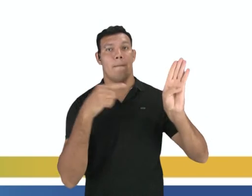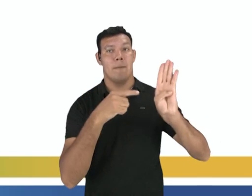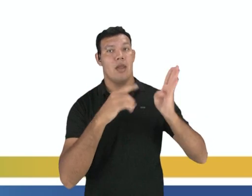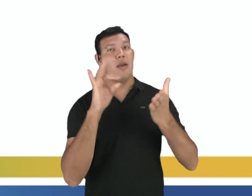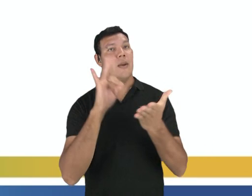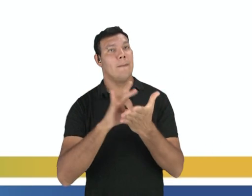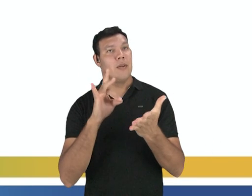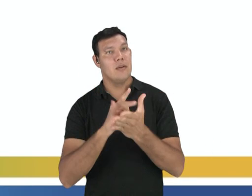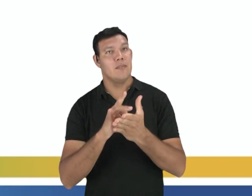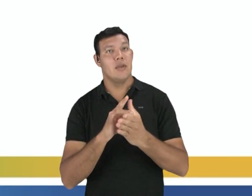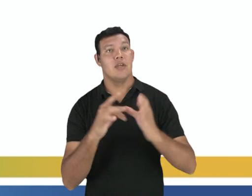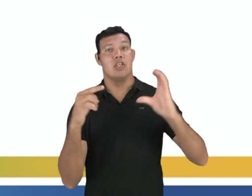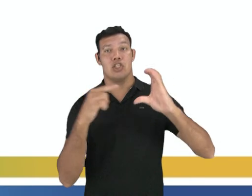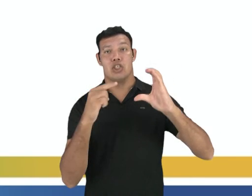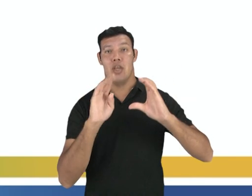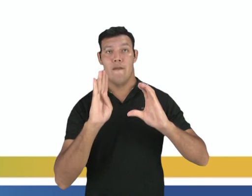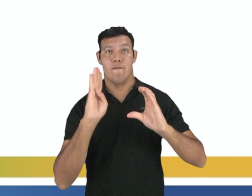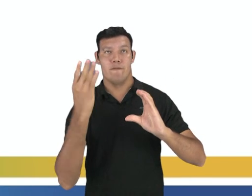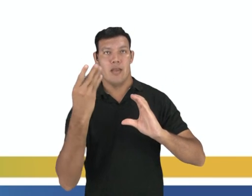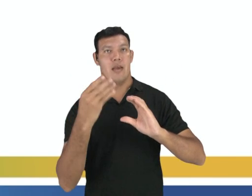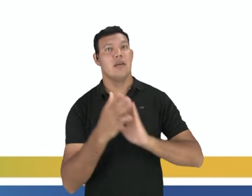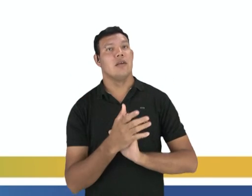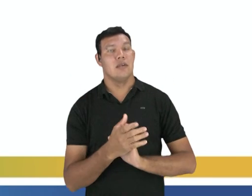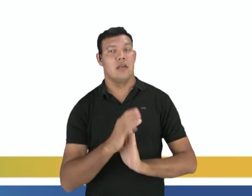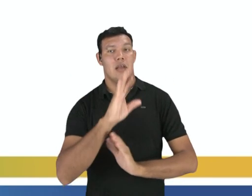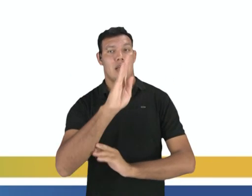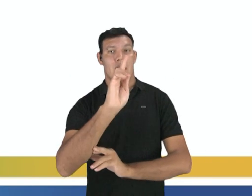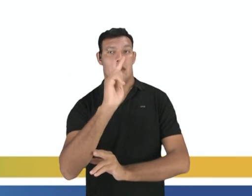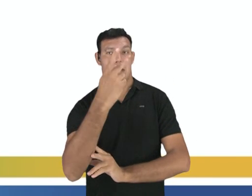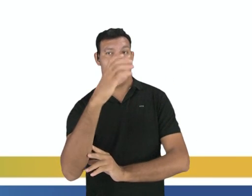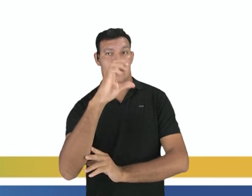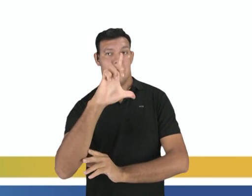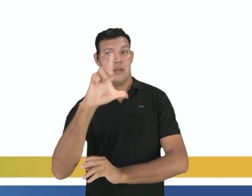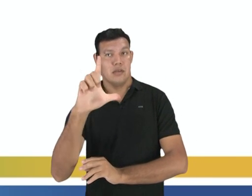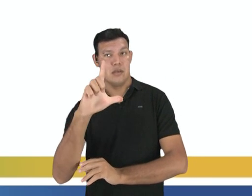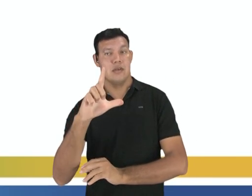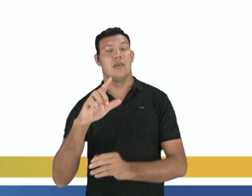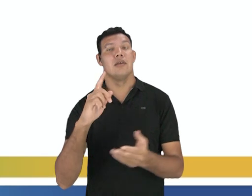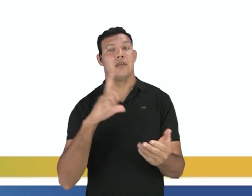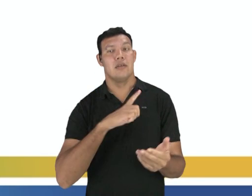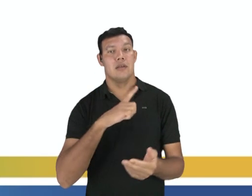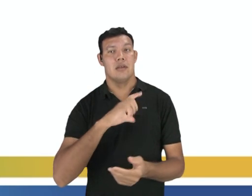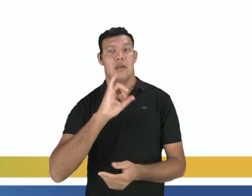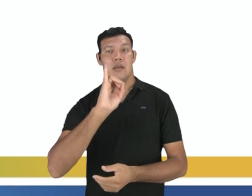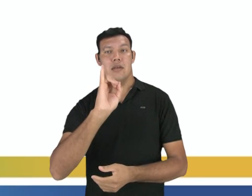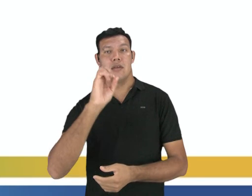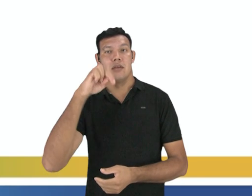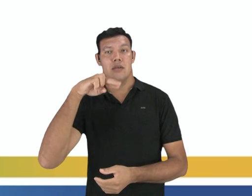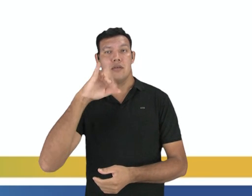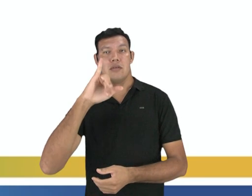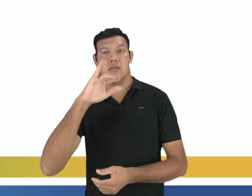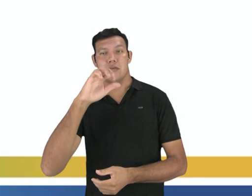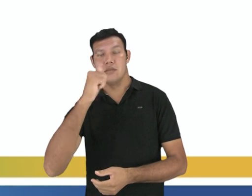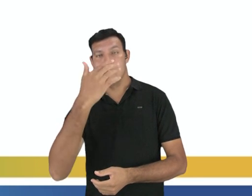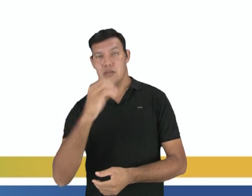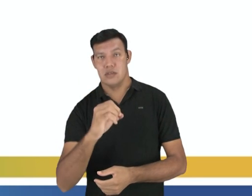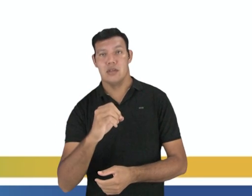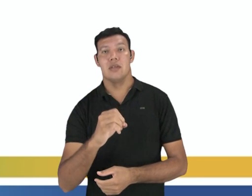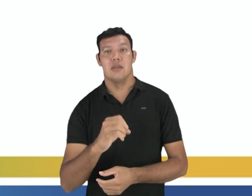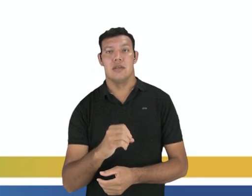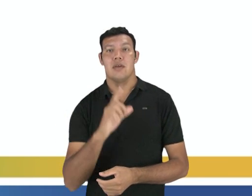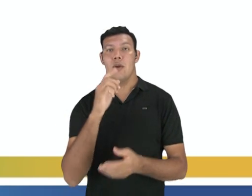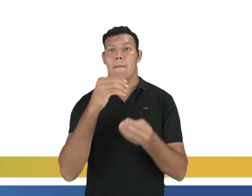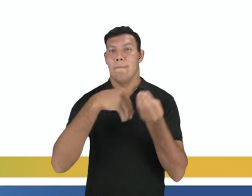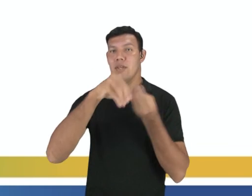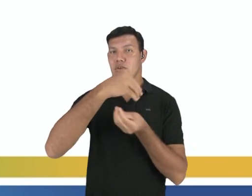C é falsa. Apesar de ser molecular, o HCl sofre ionização quando dissolvido em água e gera uma solução